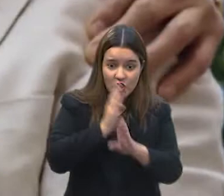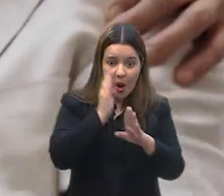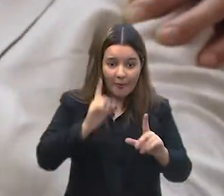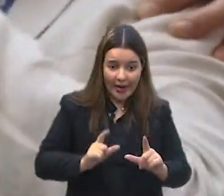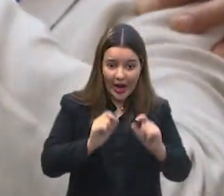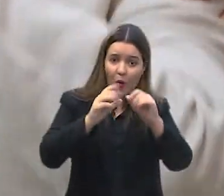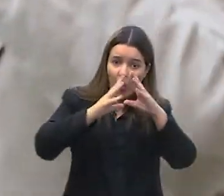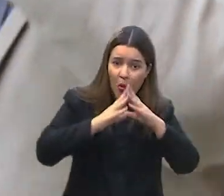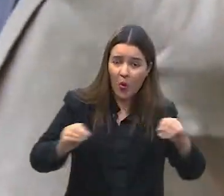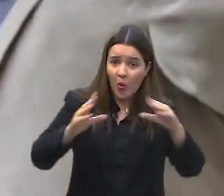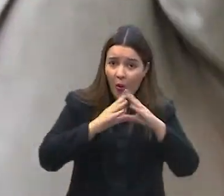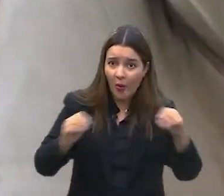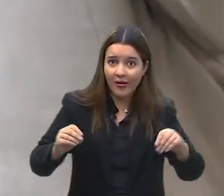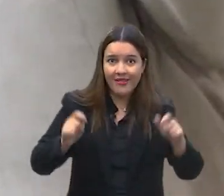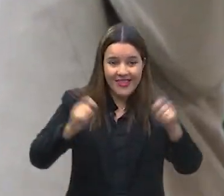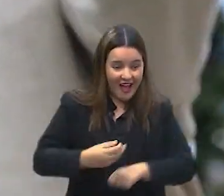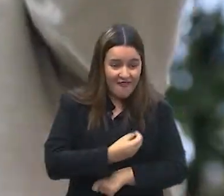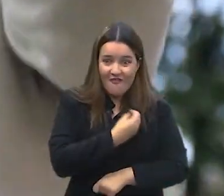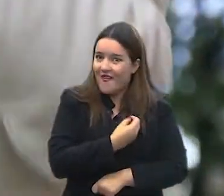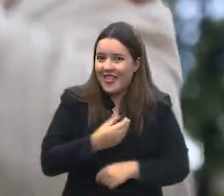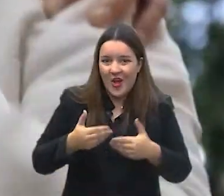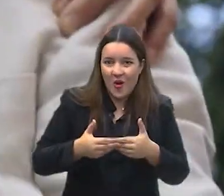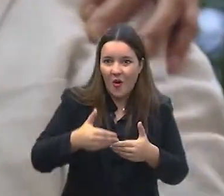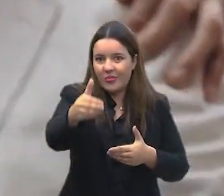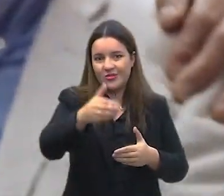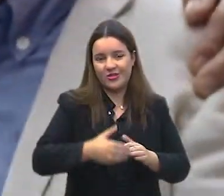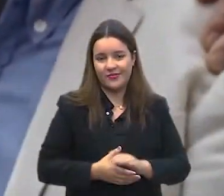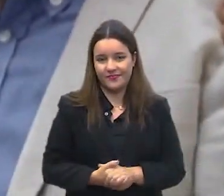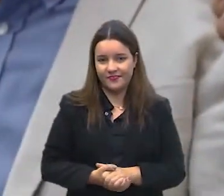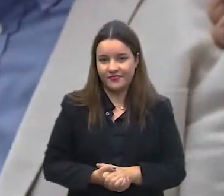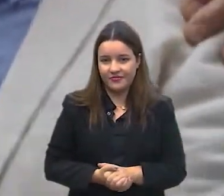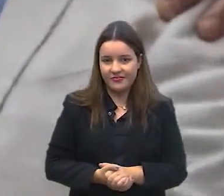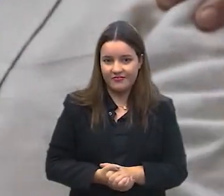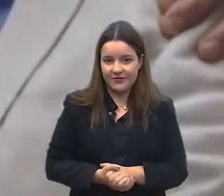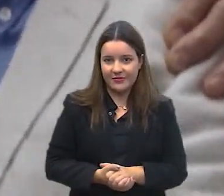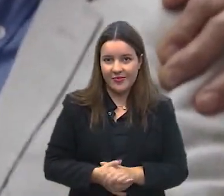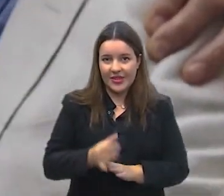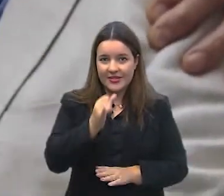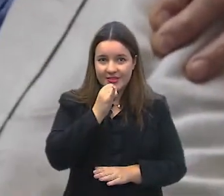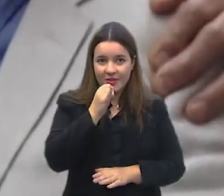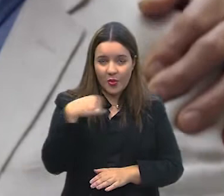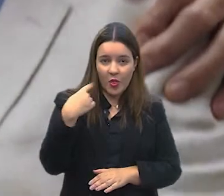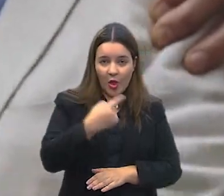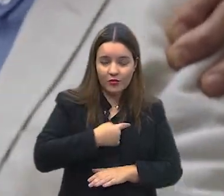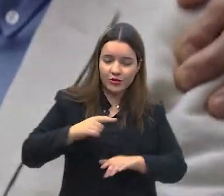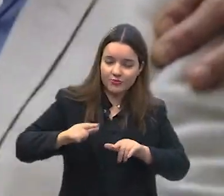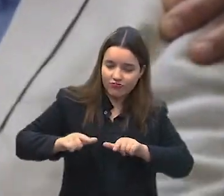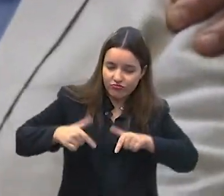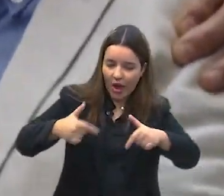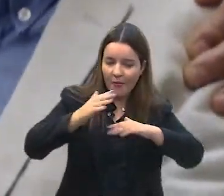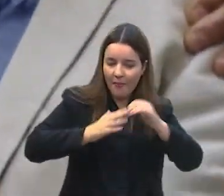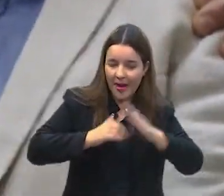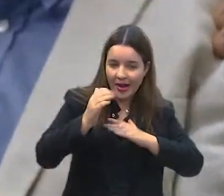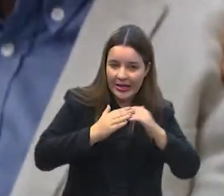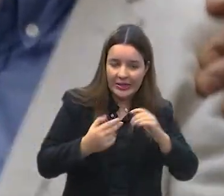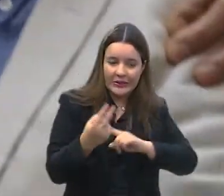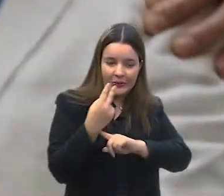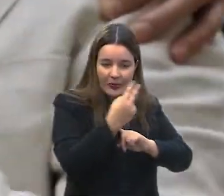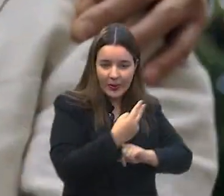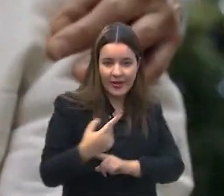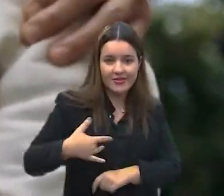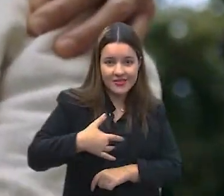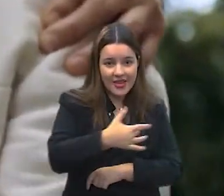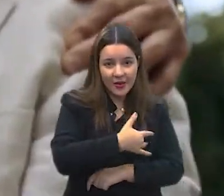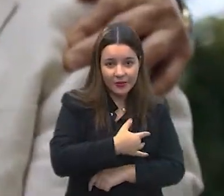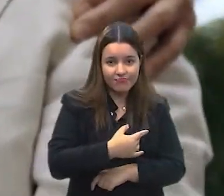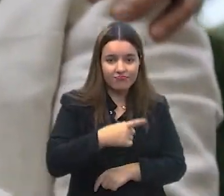de vida, né? Da saúde mesmo. Quer dizer, a gente pode fazer medidas precoces e diagnósticos cada vez mais precisos